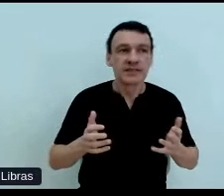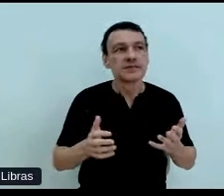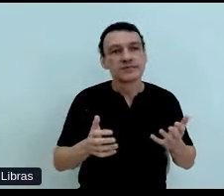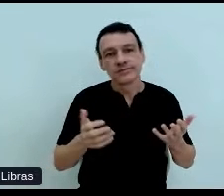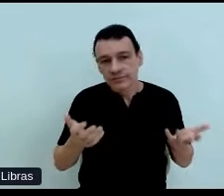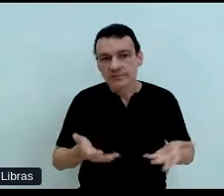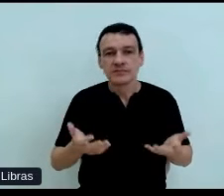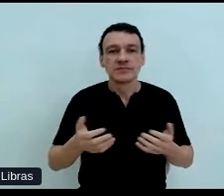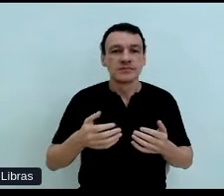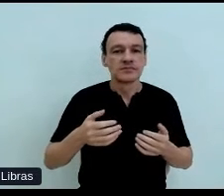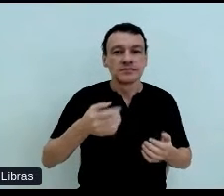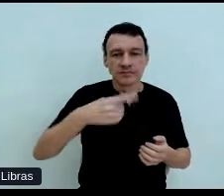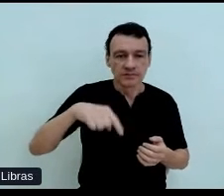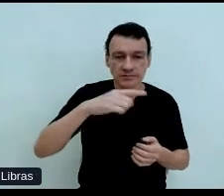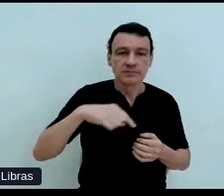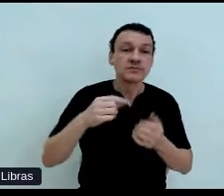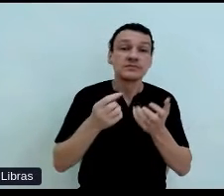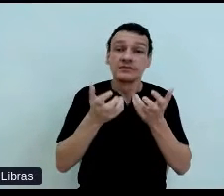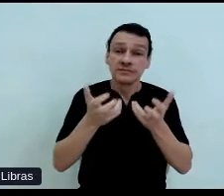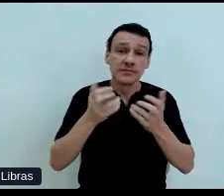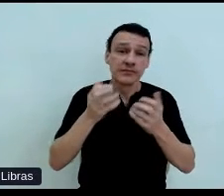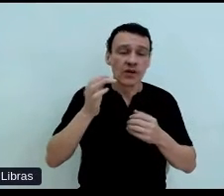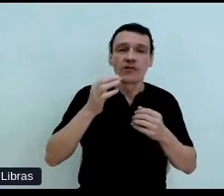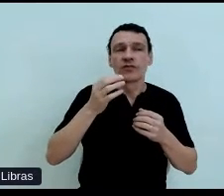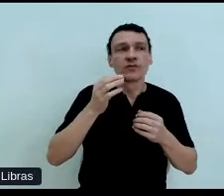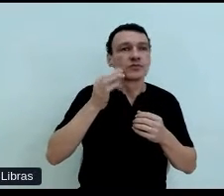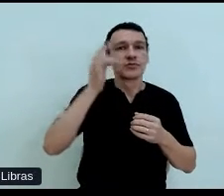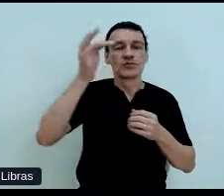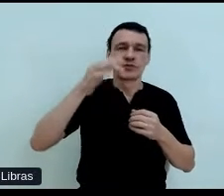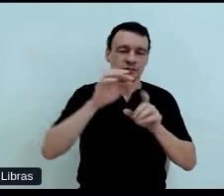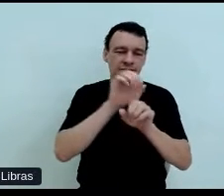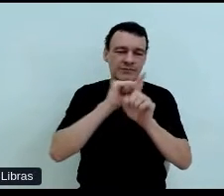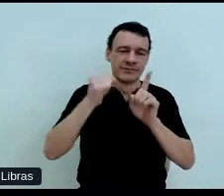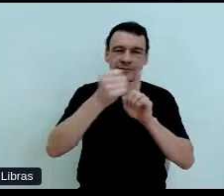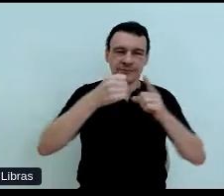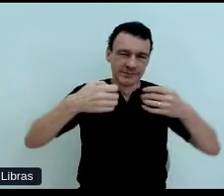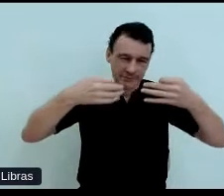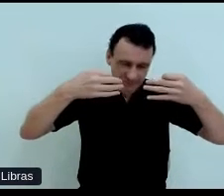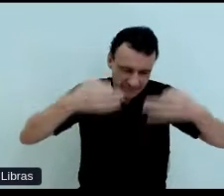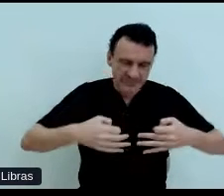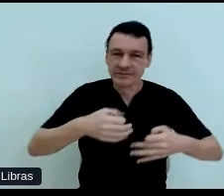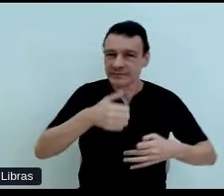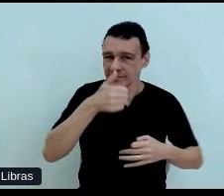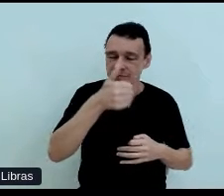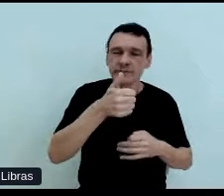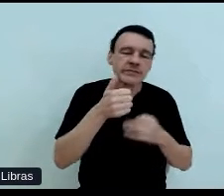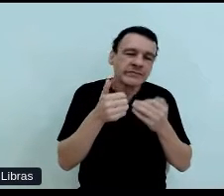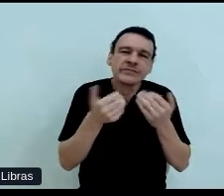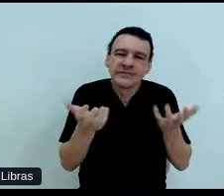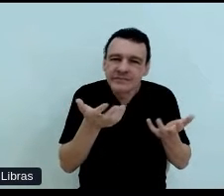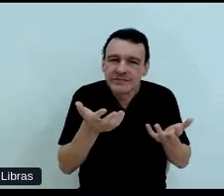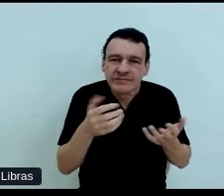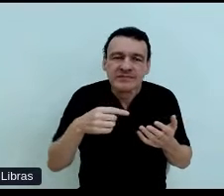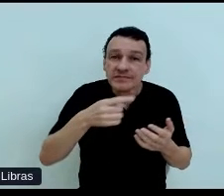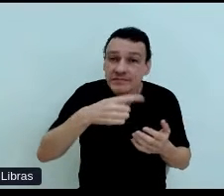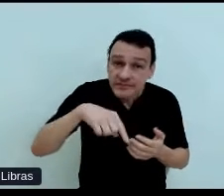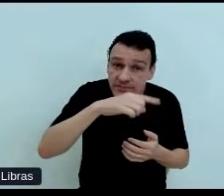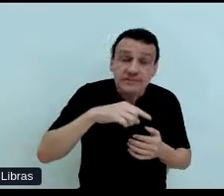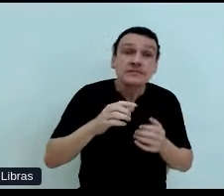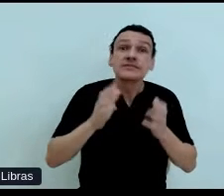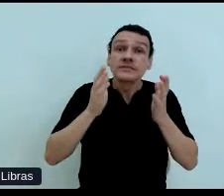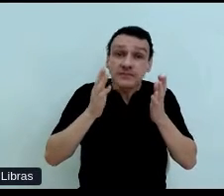vai trazer uma sociedade mais justa, a gente só vai fazer uma sociedade mais justa quando a gente